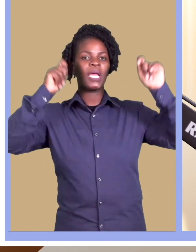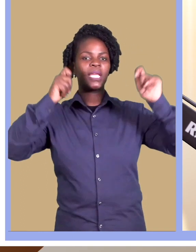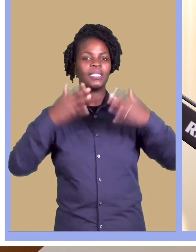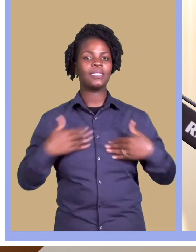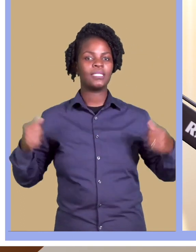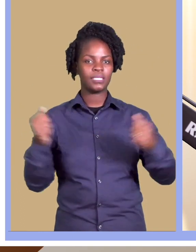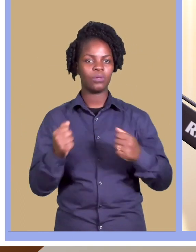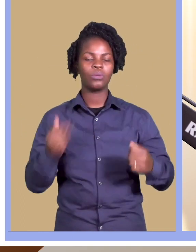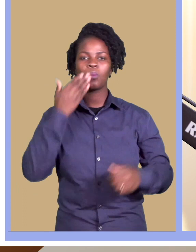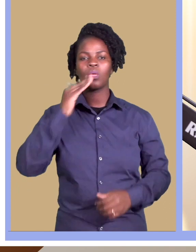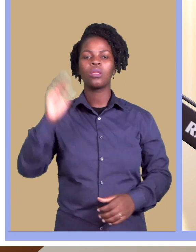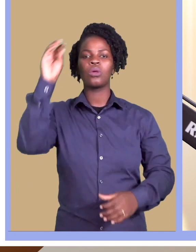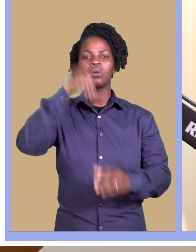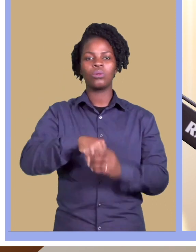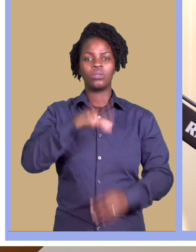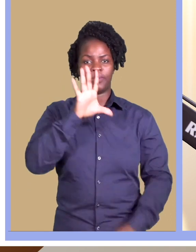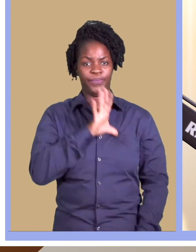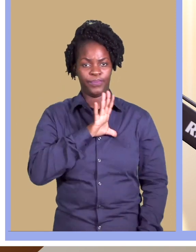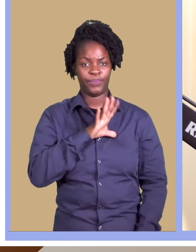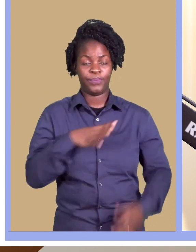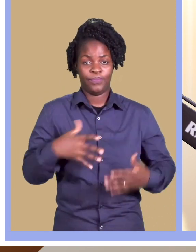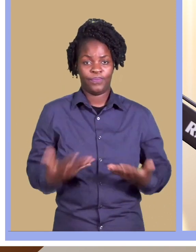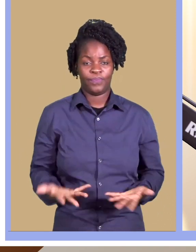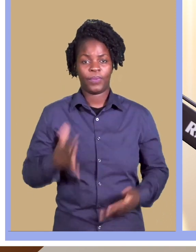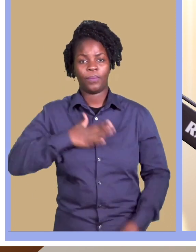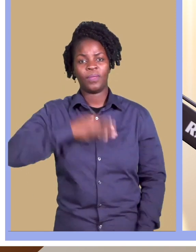Então, eu acho que